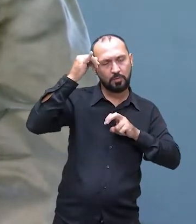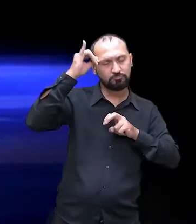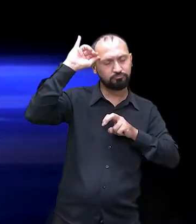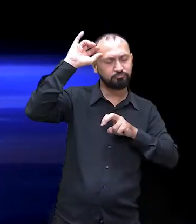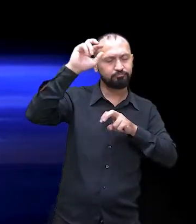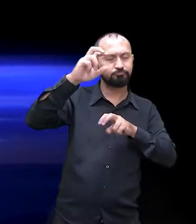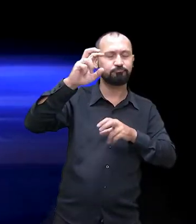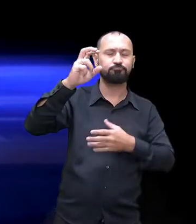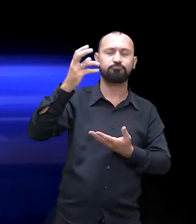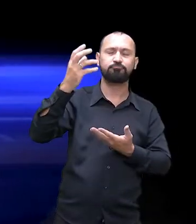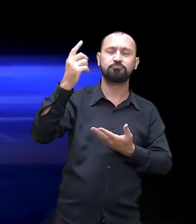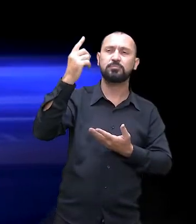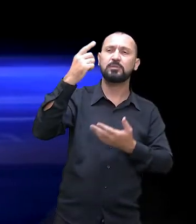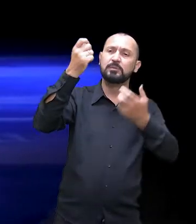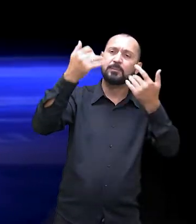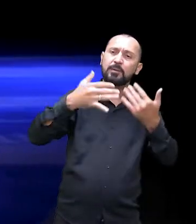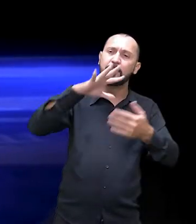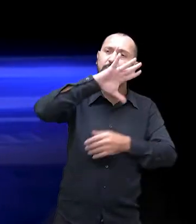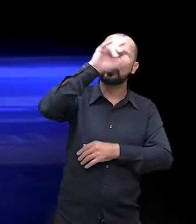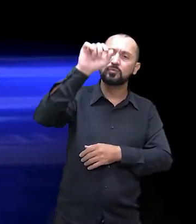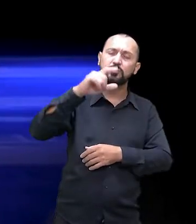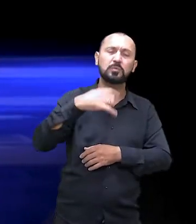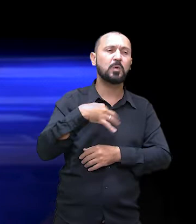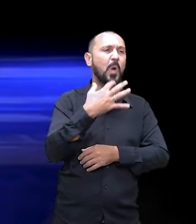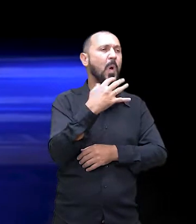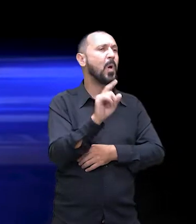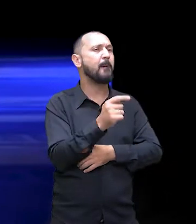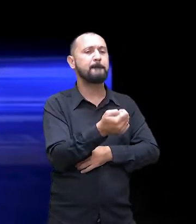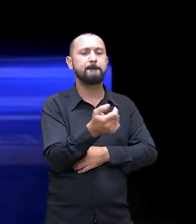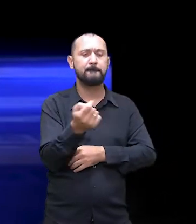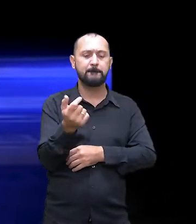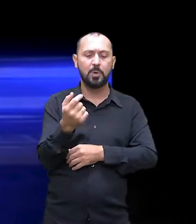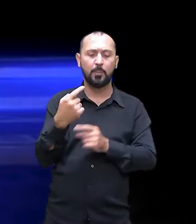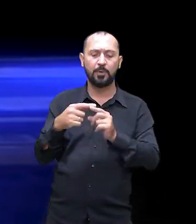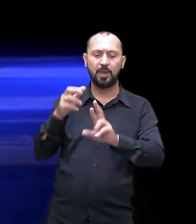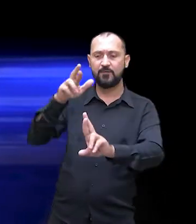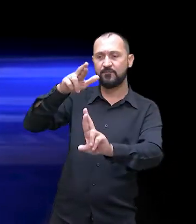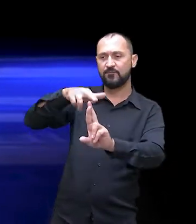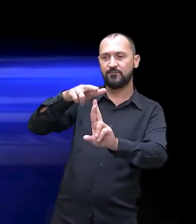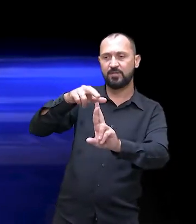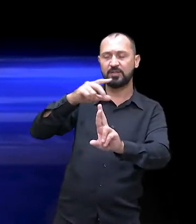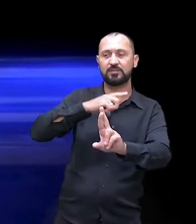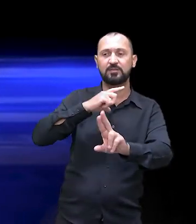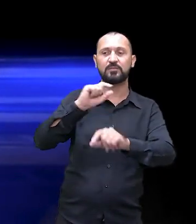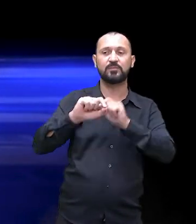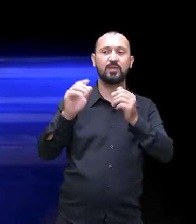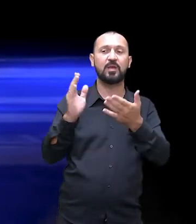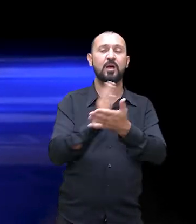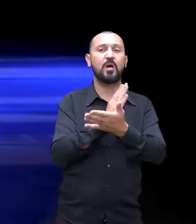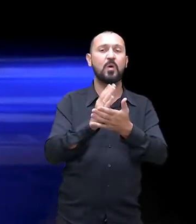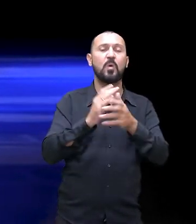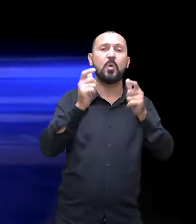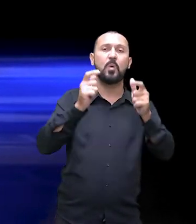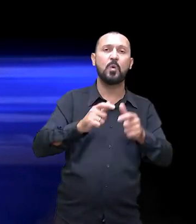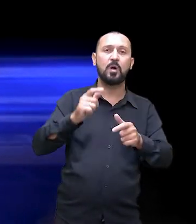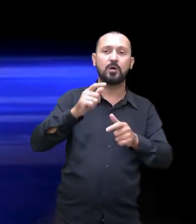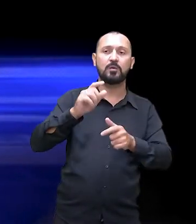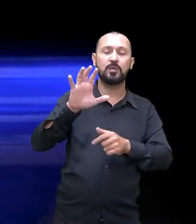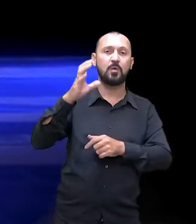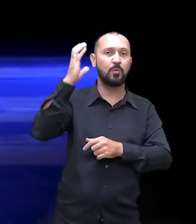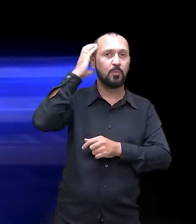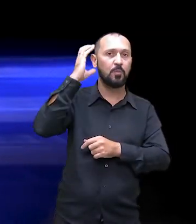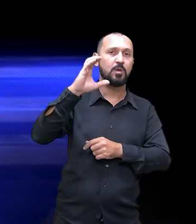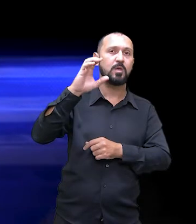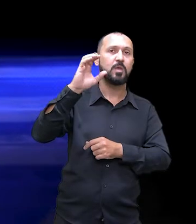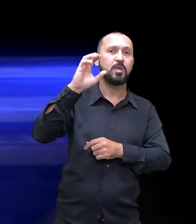pouco disso, sabe? Do Mato Grosso do Sul, que poucos conhecem. Porque a referência que a gente tem em alguns lugares, né, que é o Mato